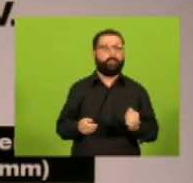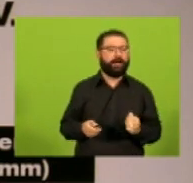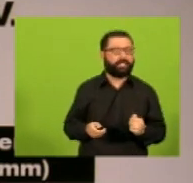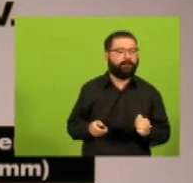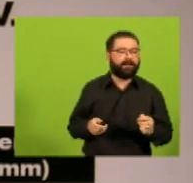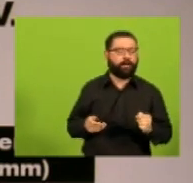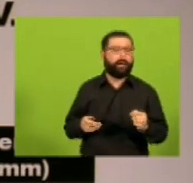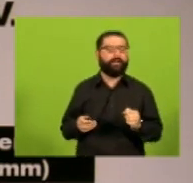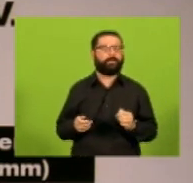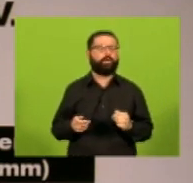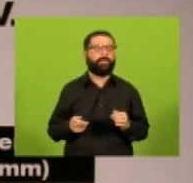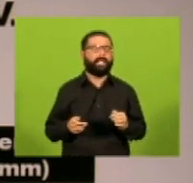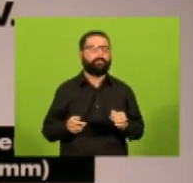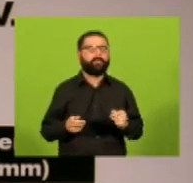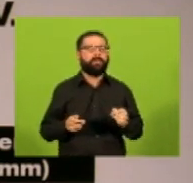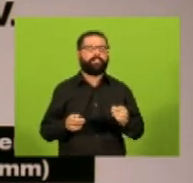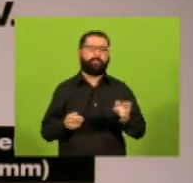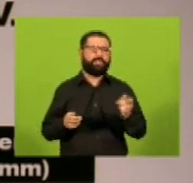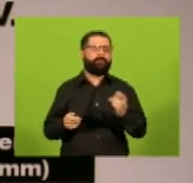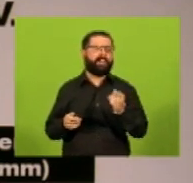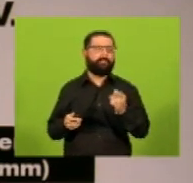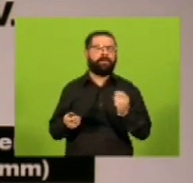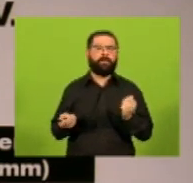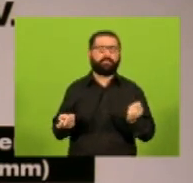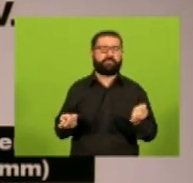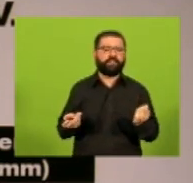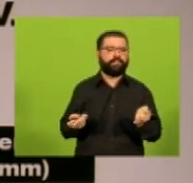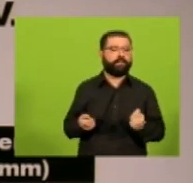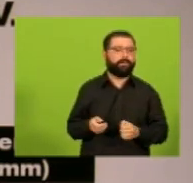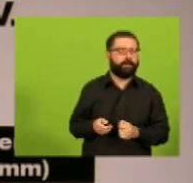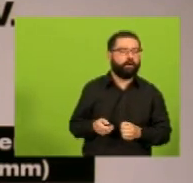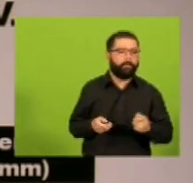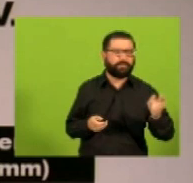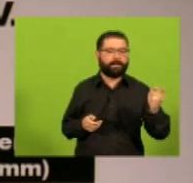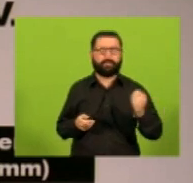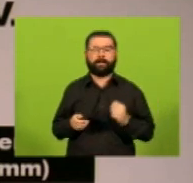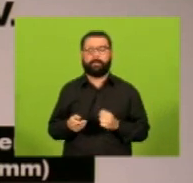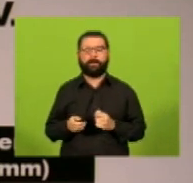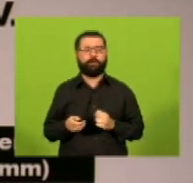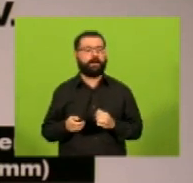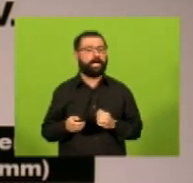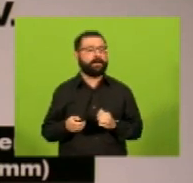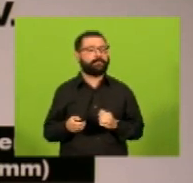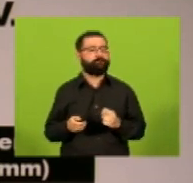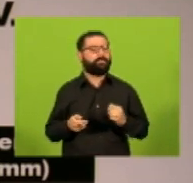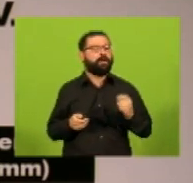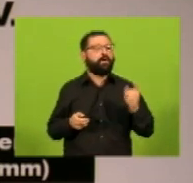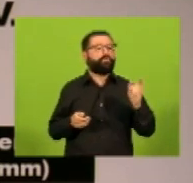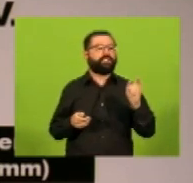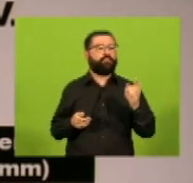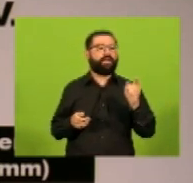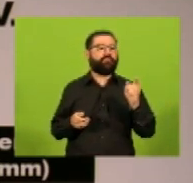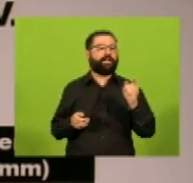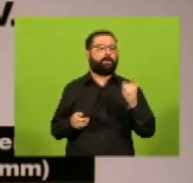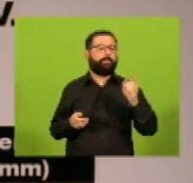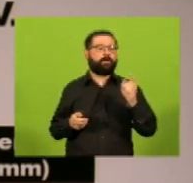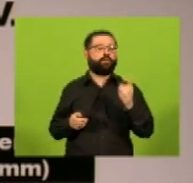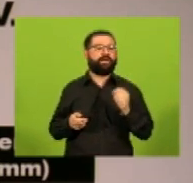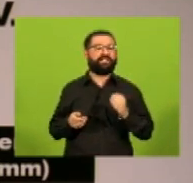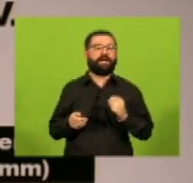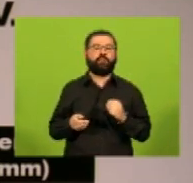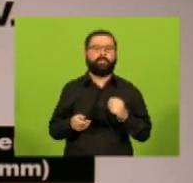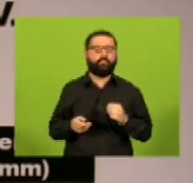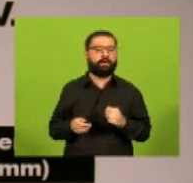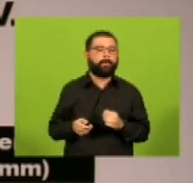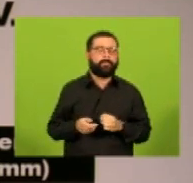o 50, ele vai ter uma abertura, já podemos falar em milímetros, que a gente entende melhor, mas ele está também em polegadas. O 50 vai ter uma